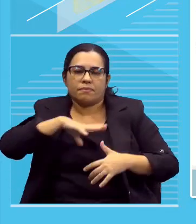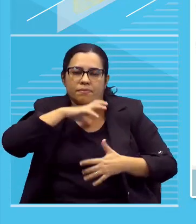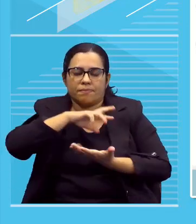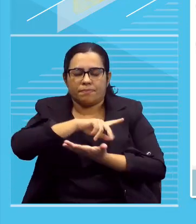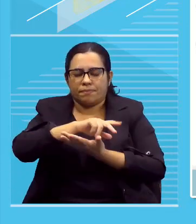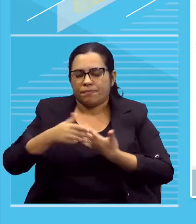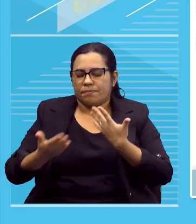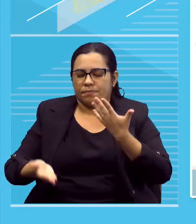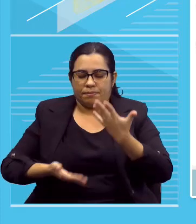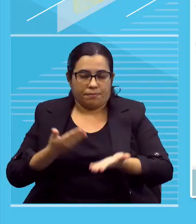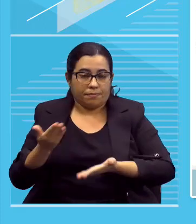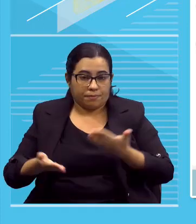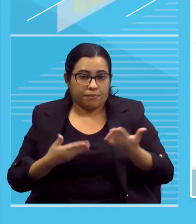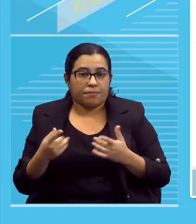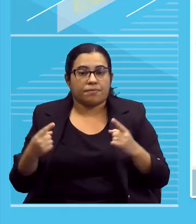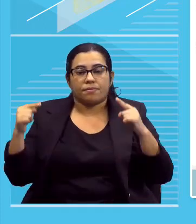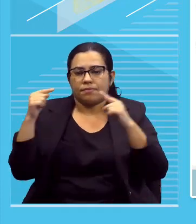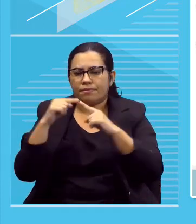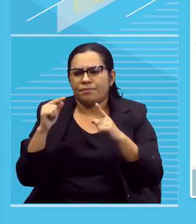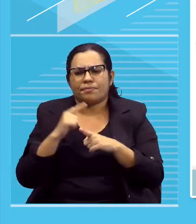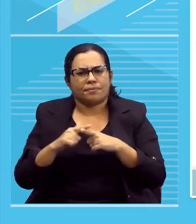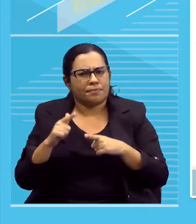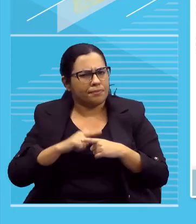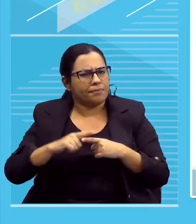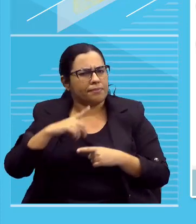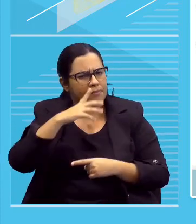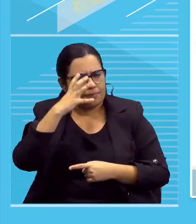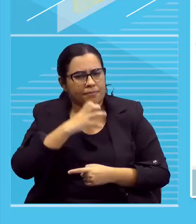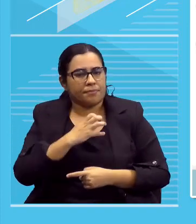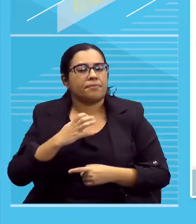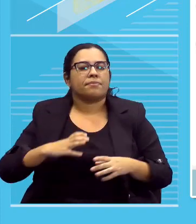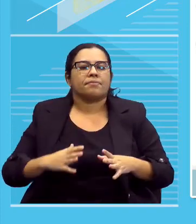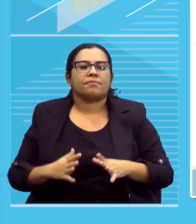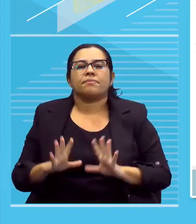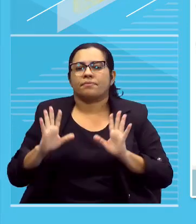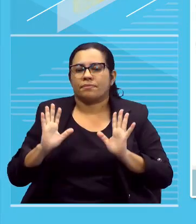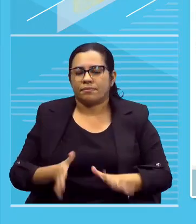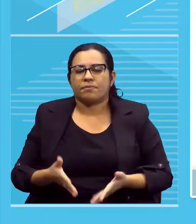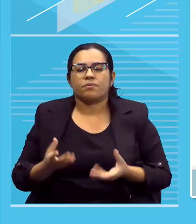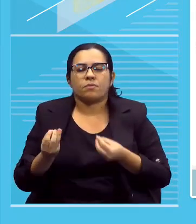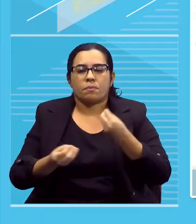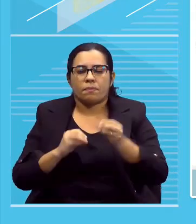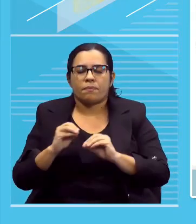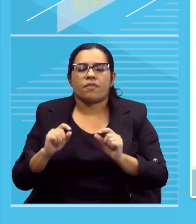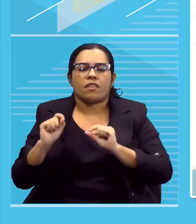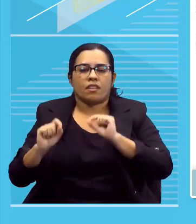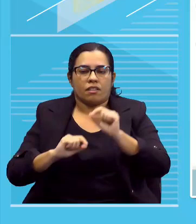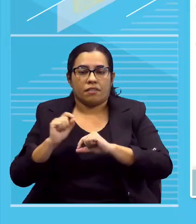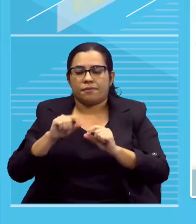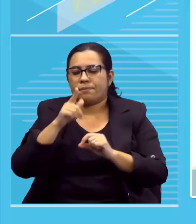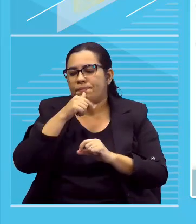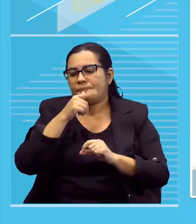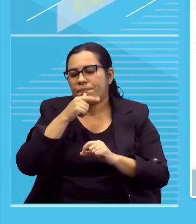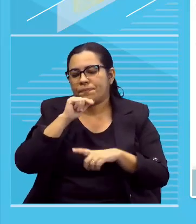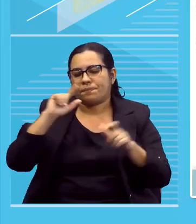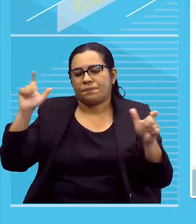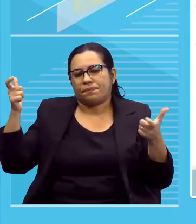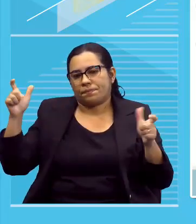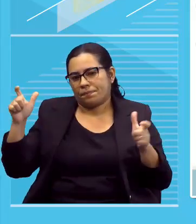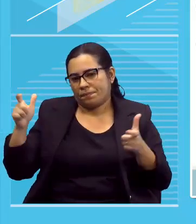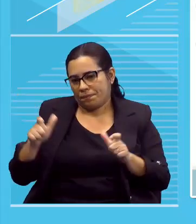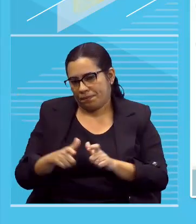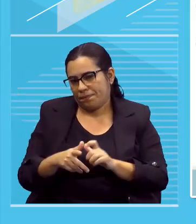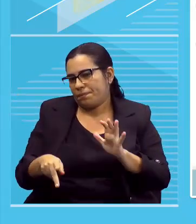e é um dos grandes problemas que vem gerando O esgotamento da água potável